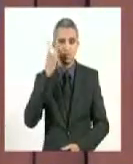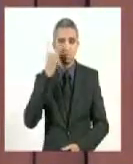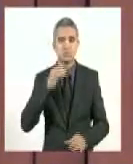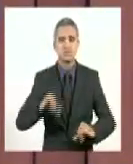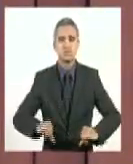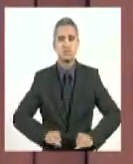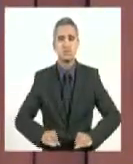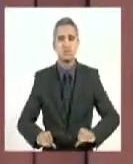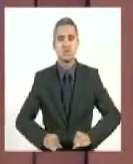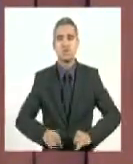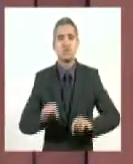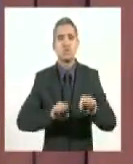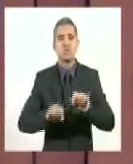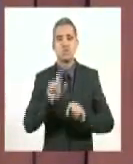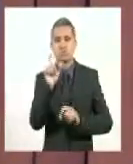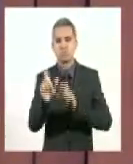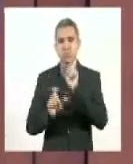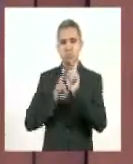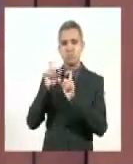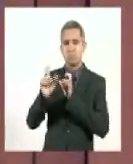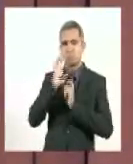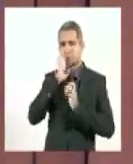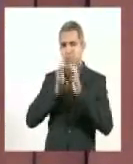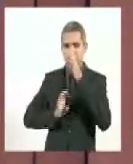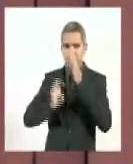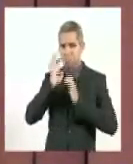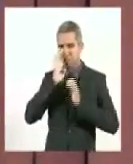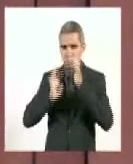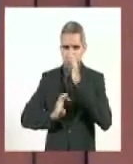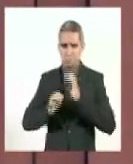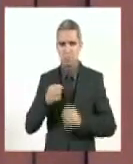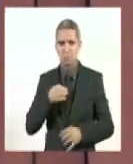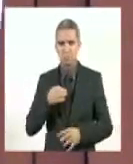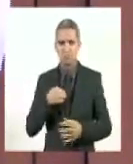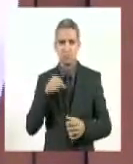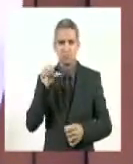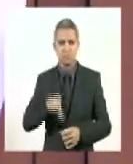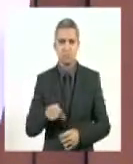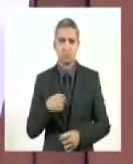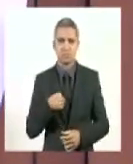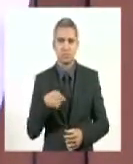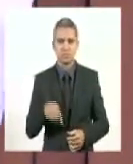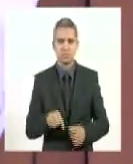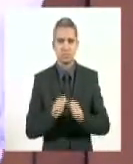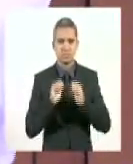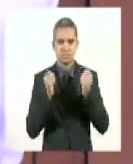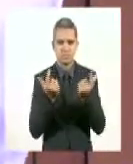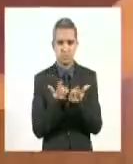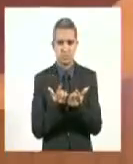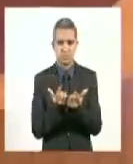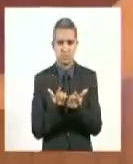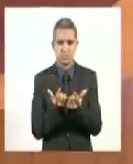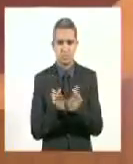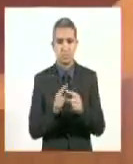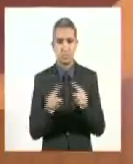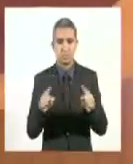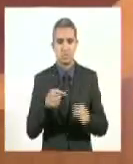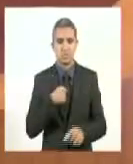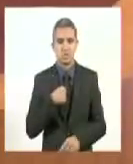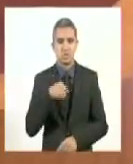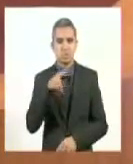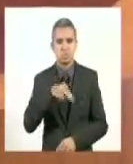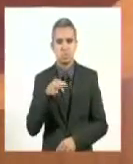mais ataques do que eu nessa Assembleia, deputado Otelino. Mas nunca me